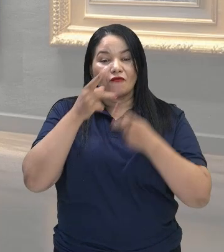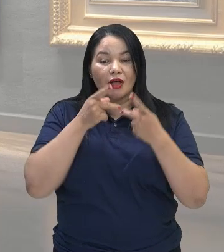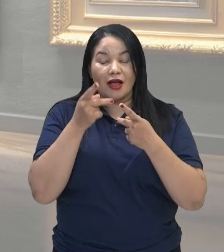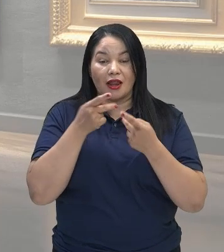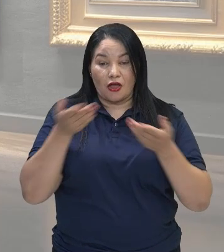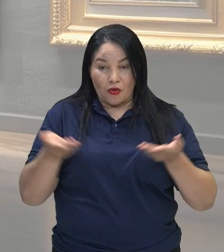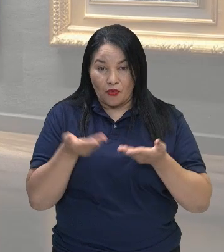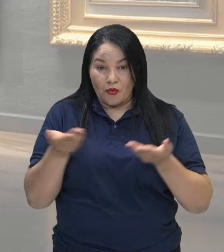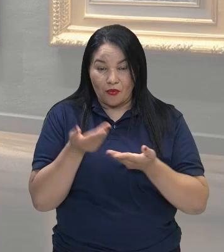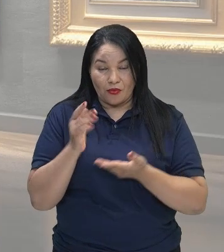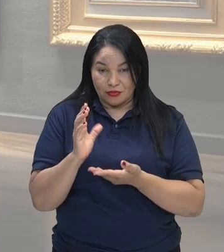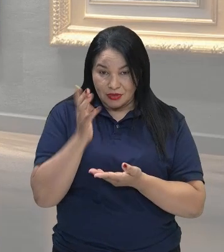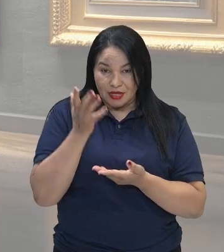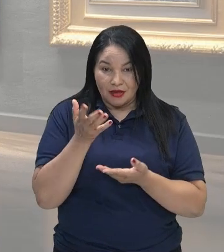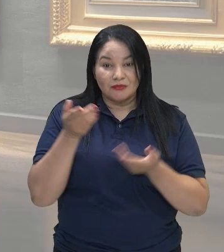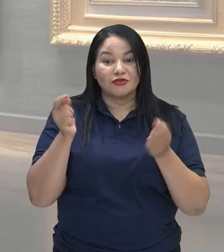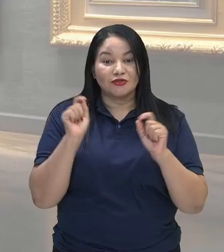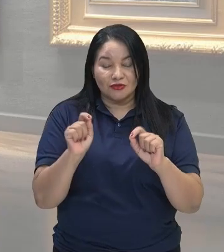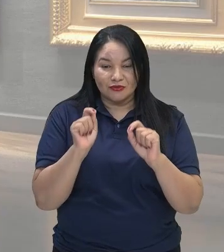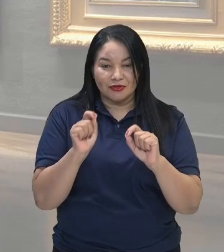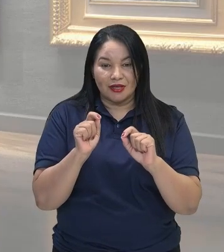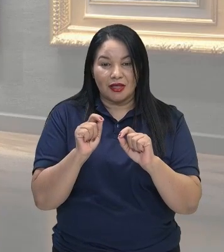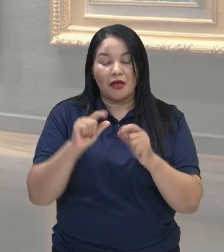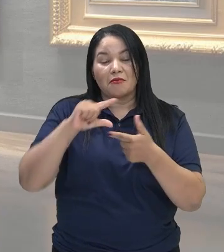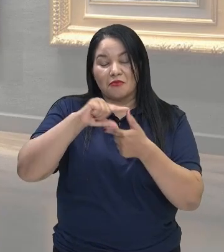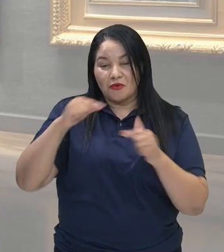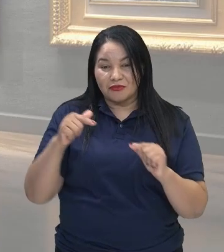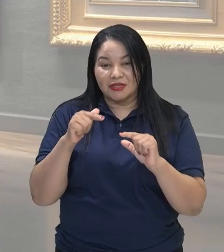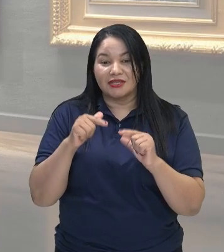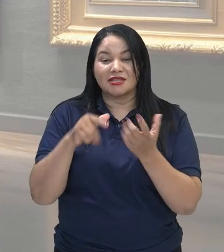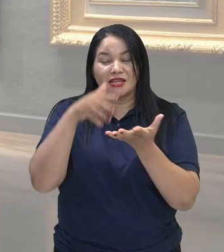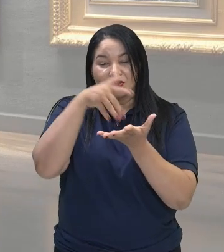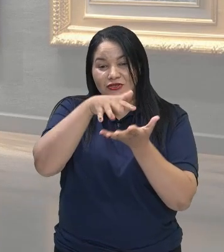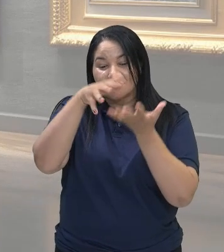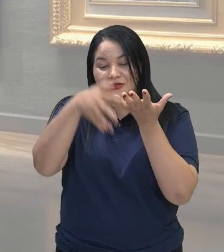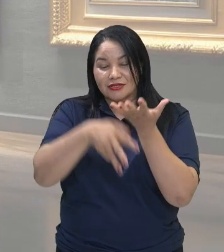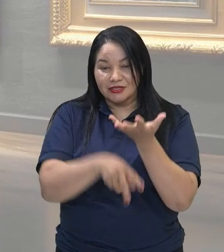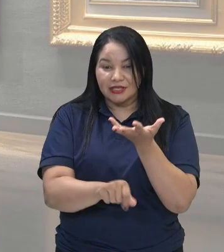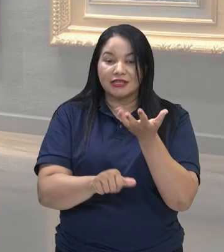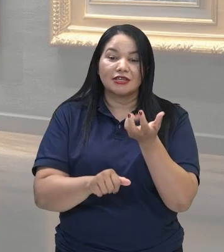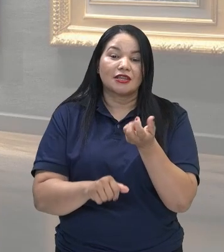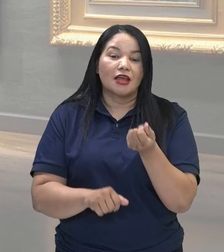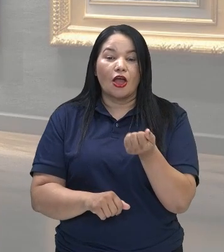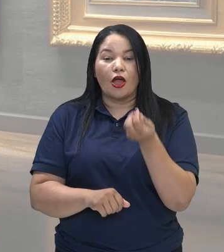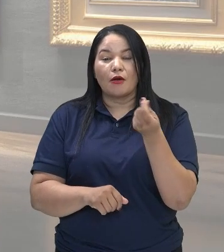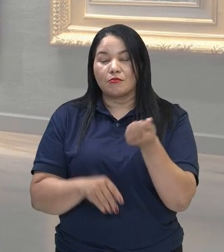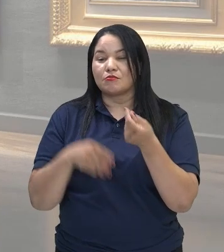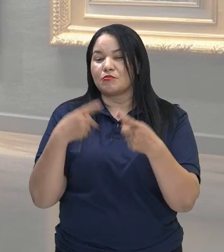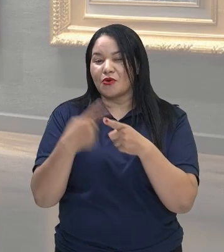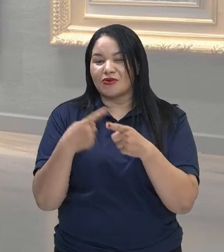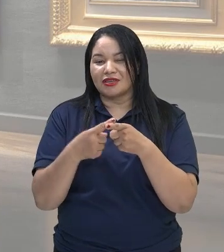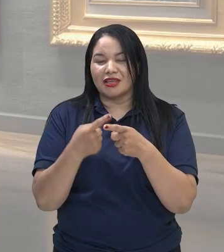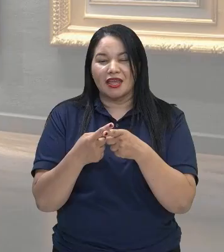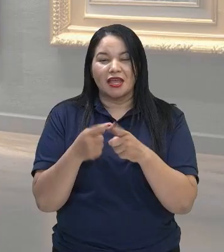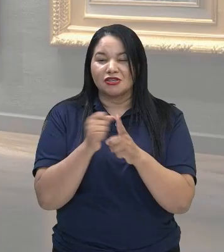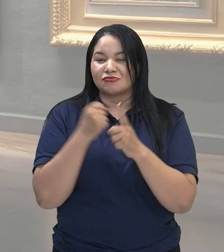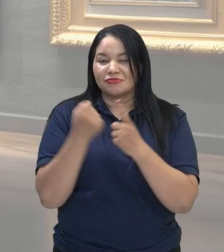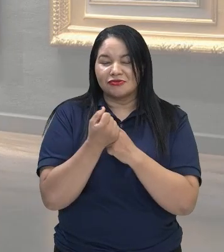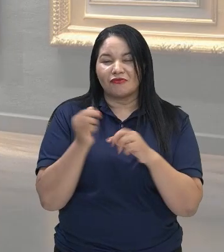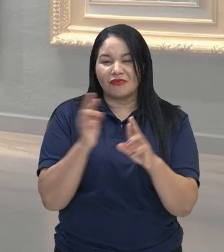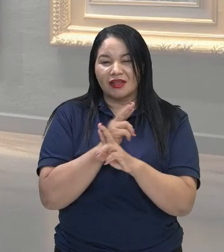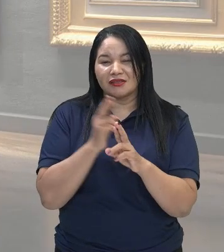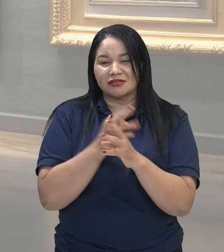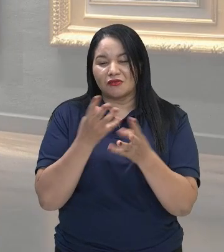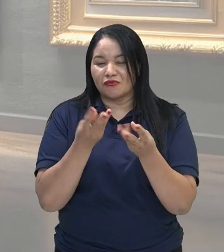de modernidade líquida, porque as relações sociais são fluídas, elas escapam